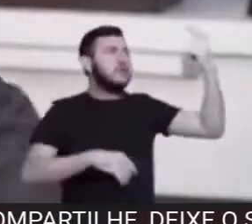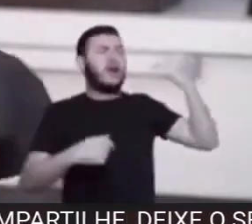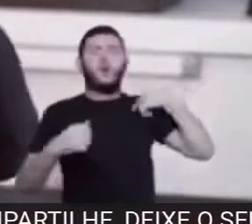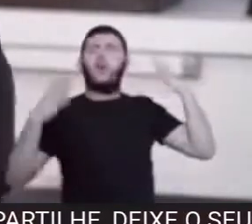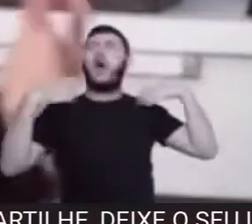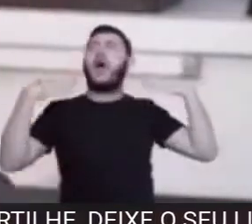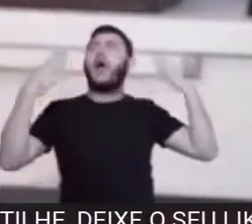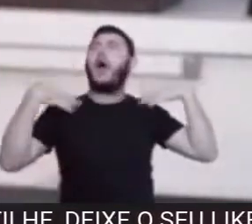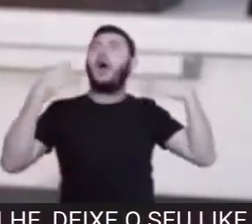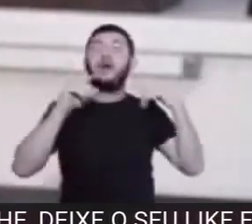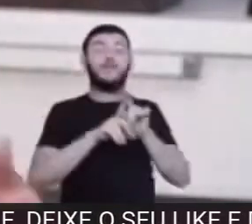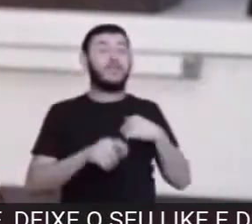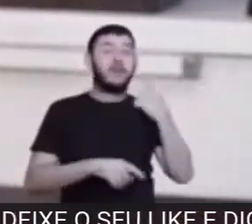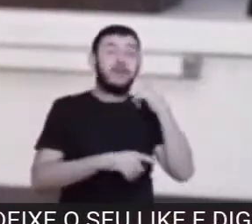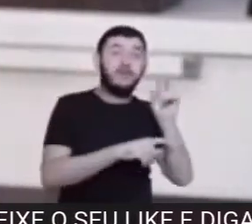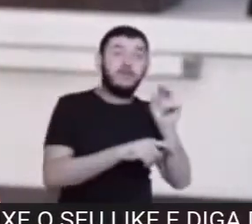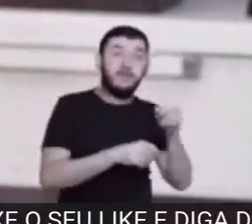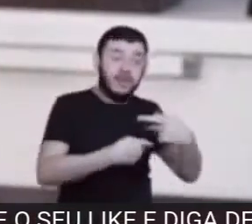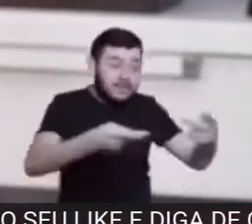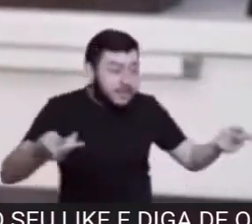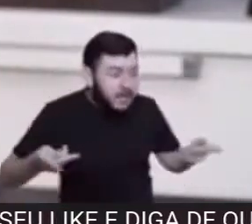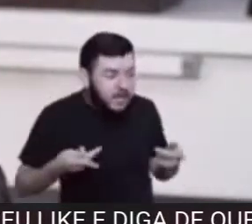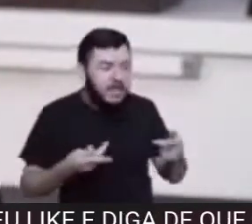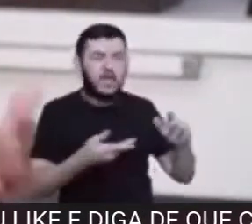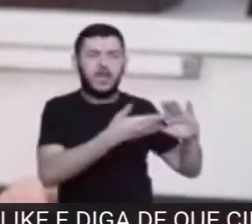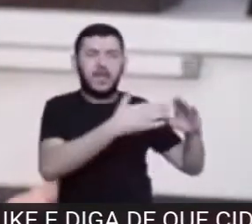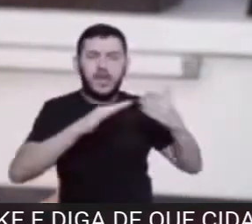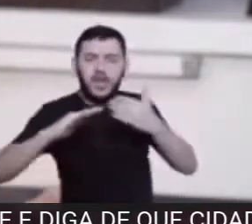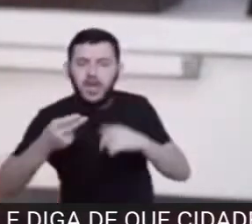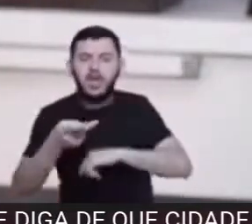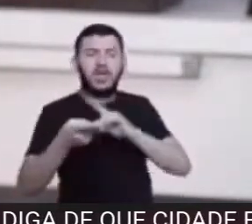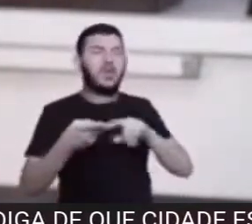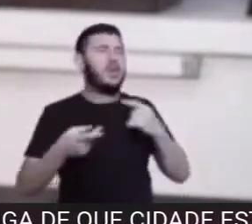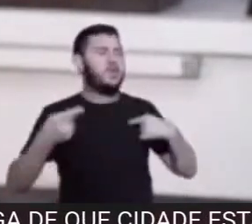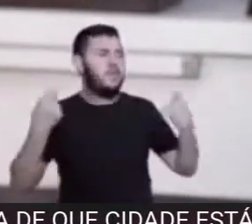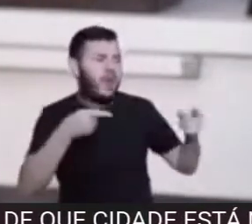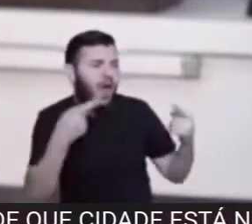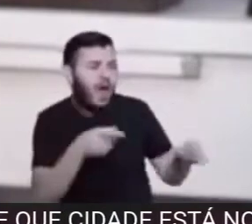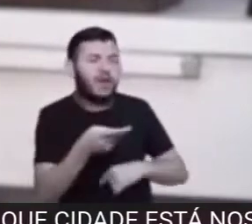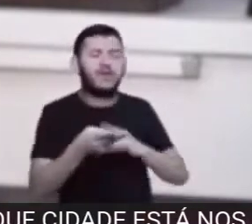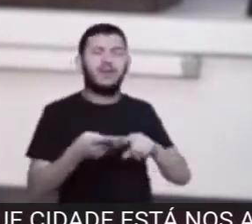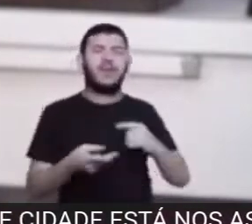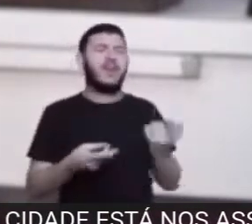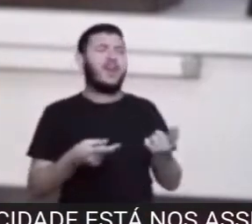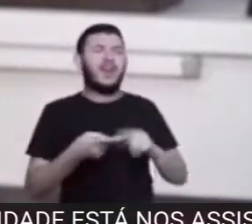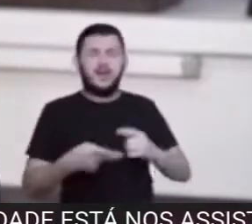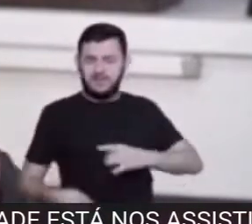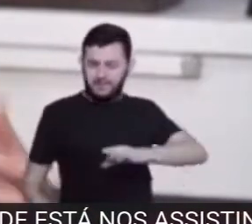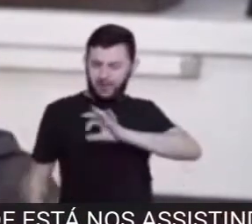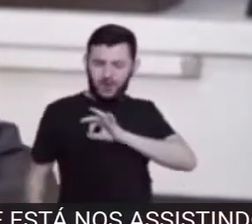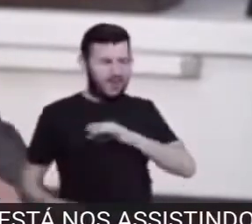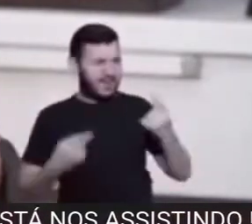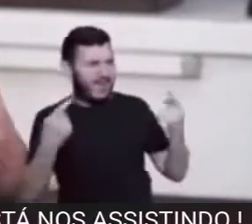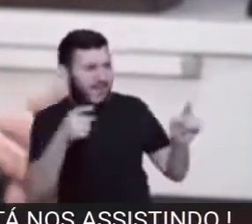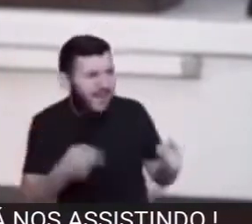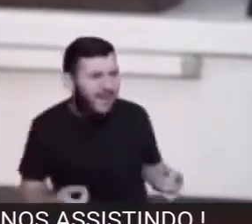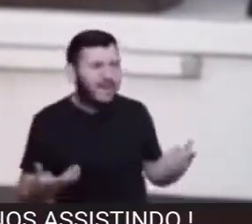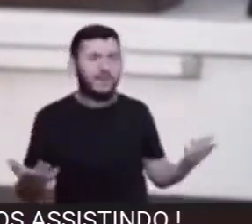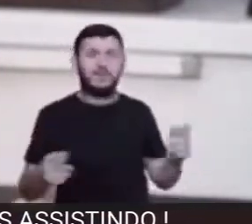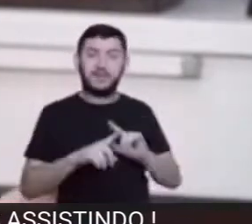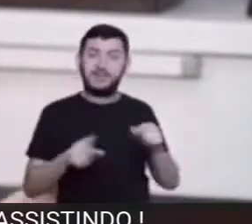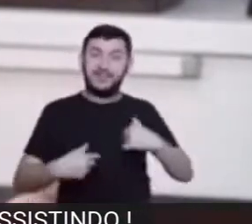fora, e gente que viajou do Brasil inteiro... Então, eu tenho uma gratidão, porque foi isso, na verdade, que foi criando